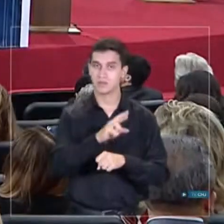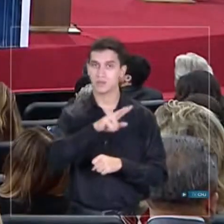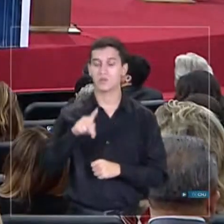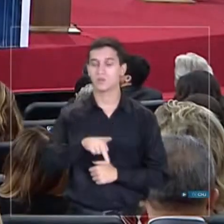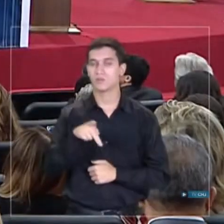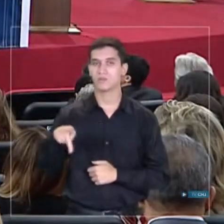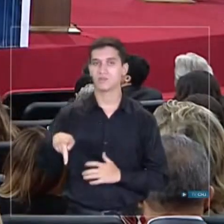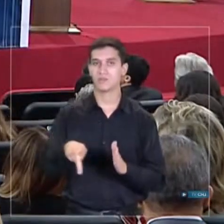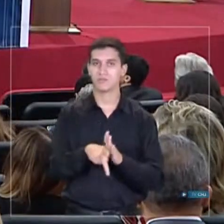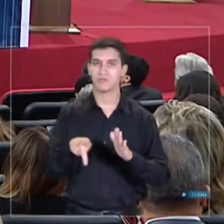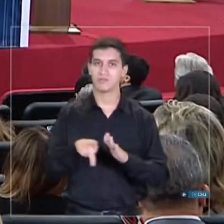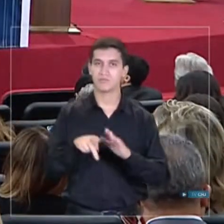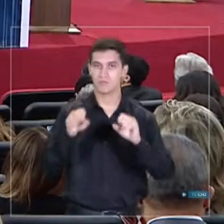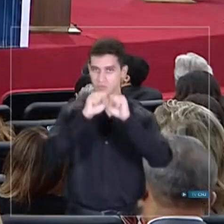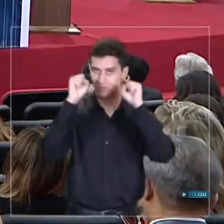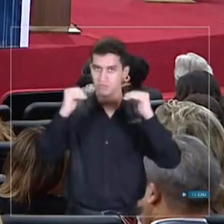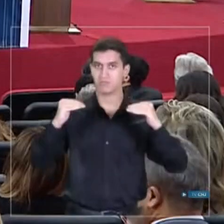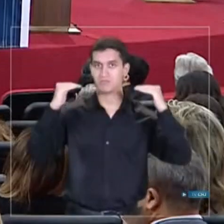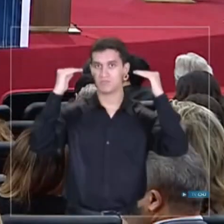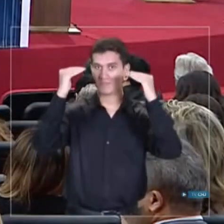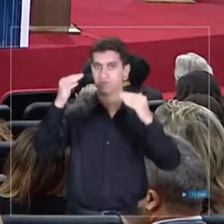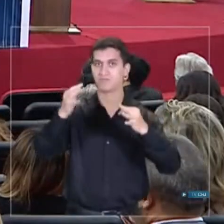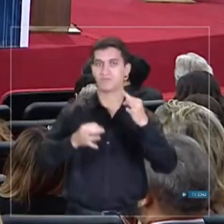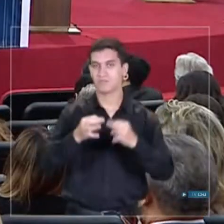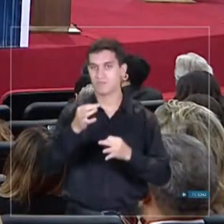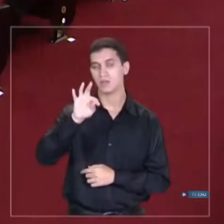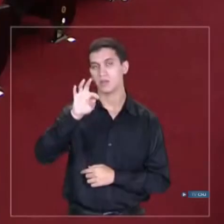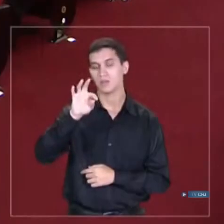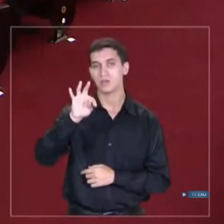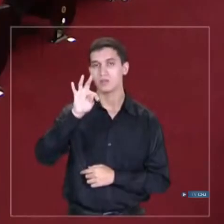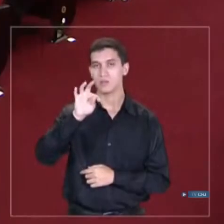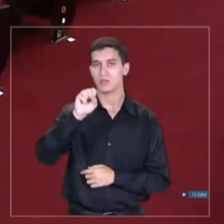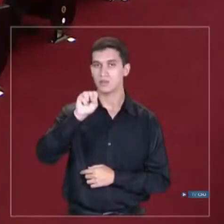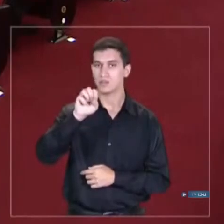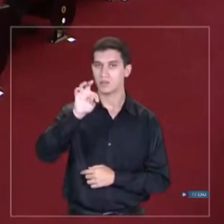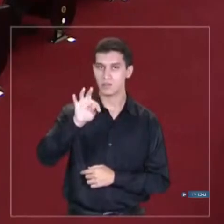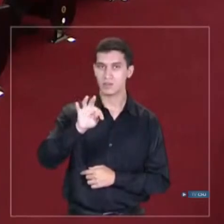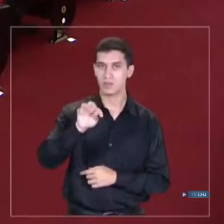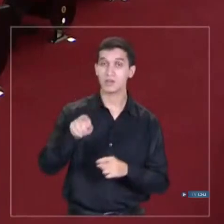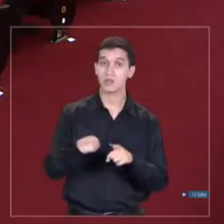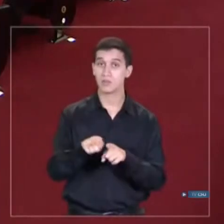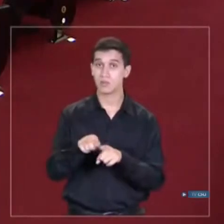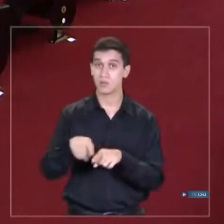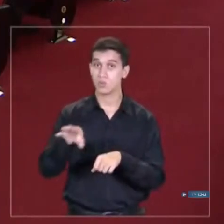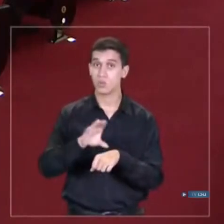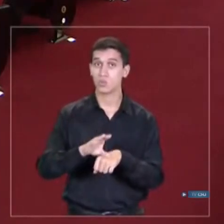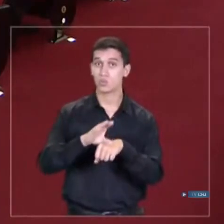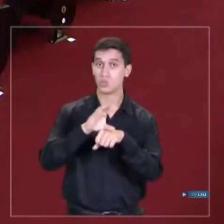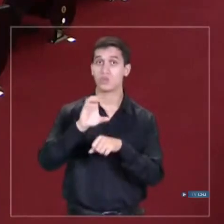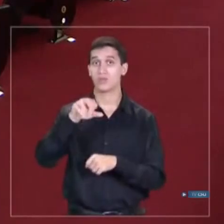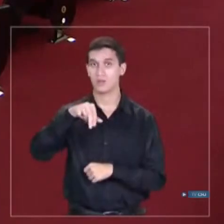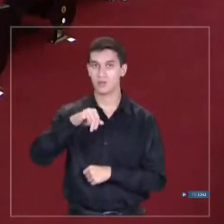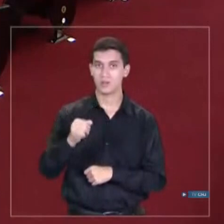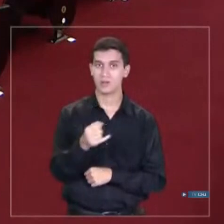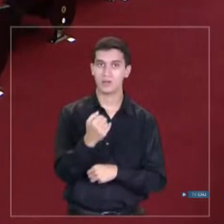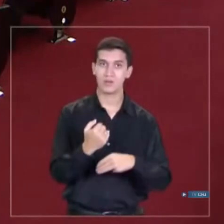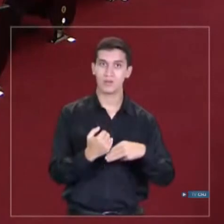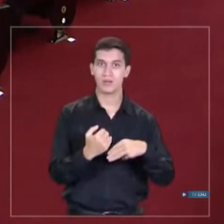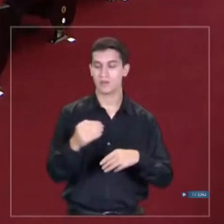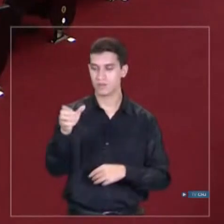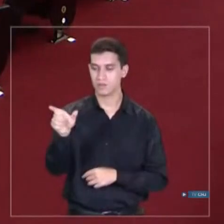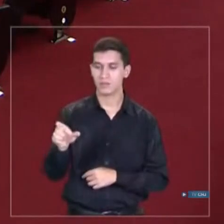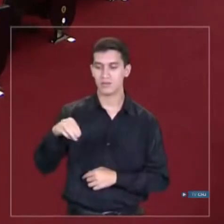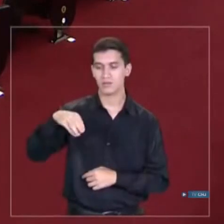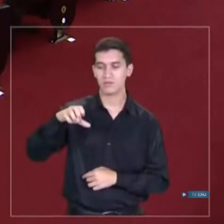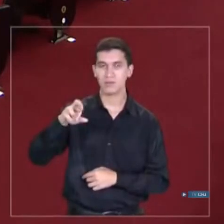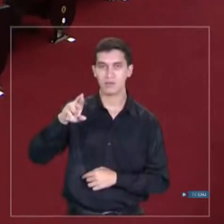os números foram divulgados durante esta reunião preparatória para o 17º Encontro Nacional do Poder Judiciário o